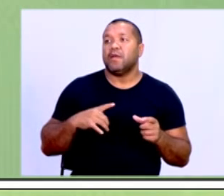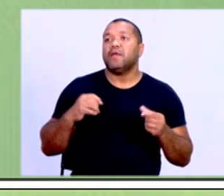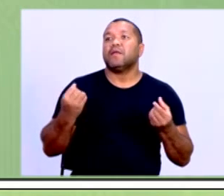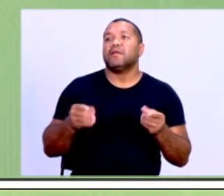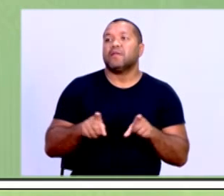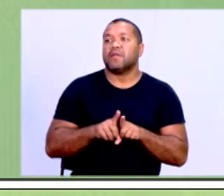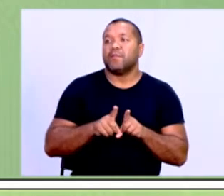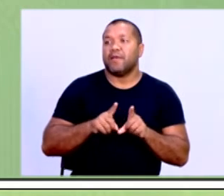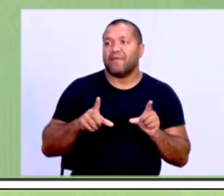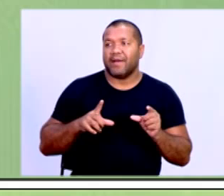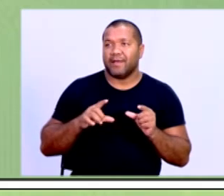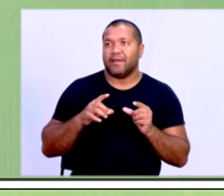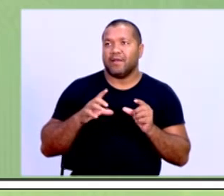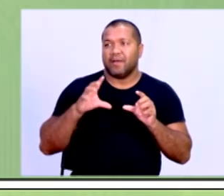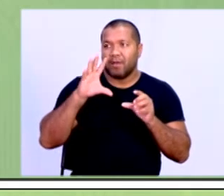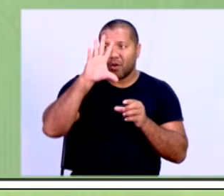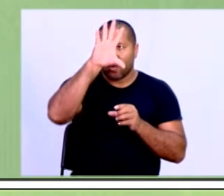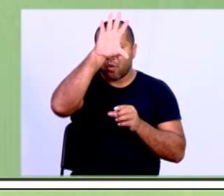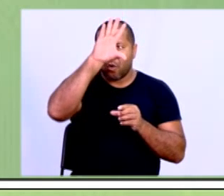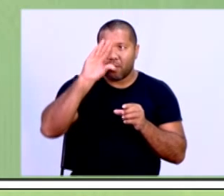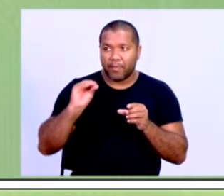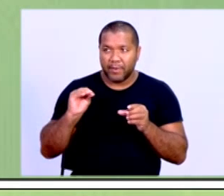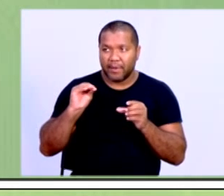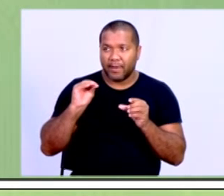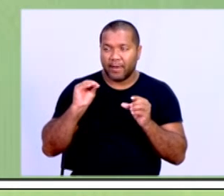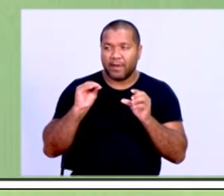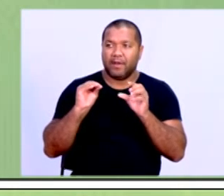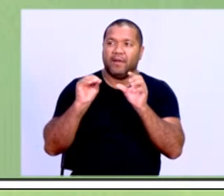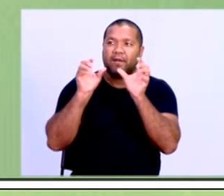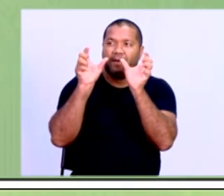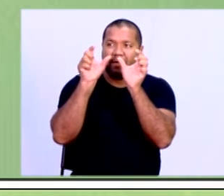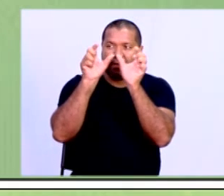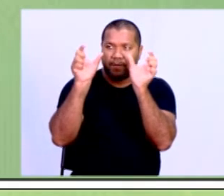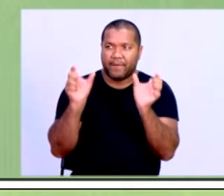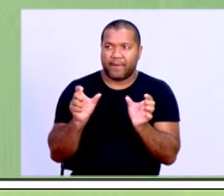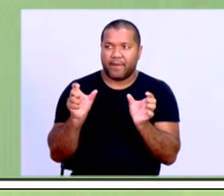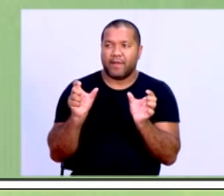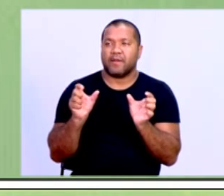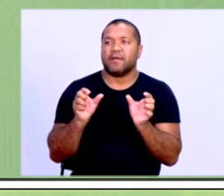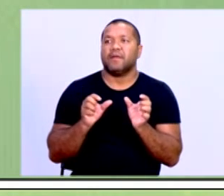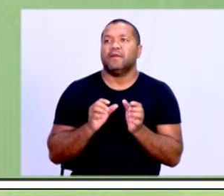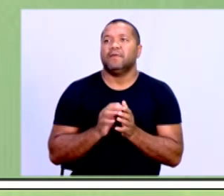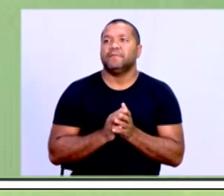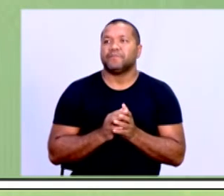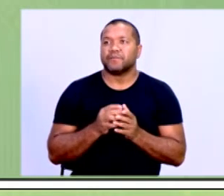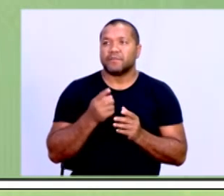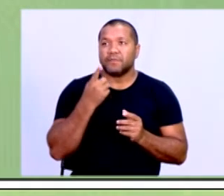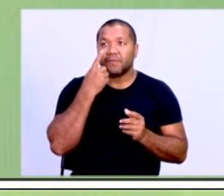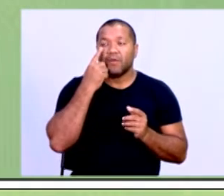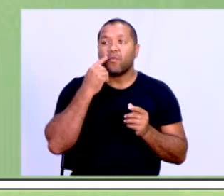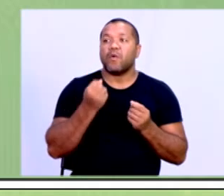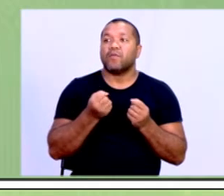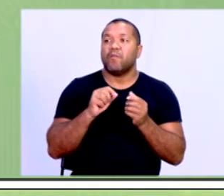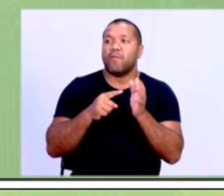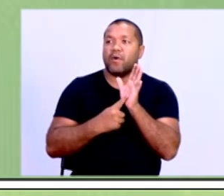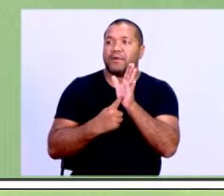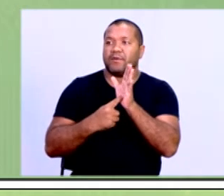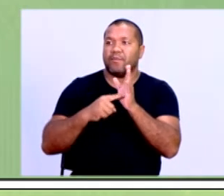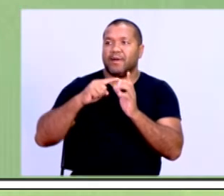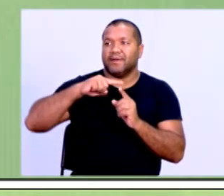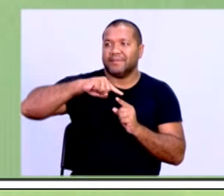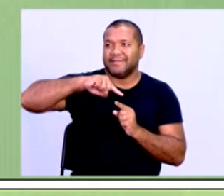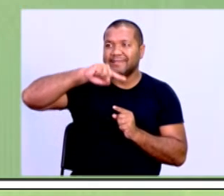esses atributos que estão aqui. Quando eu utilizo essa setinha aqui, ó, pessoal, eu estou herdando